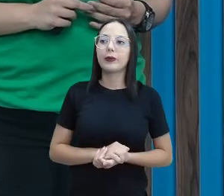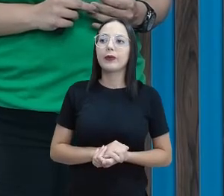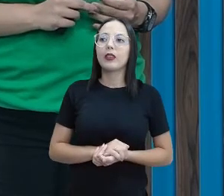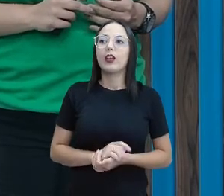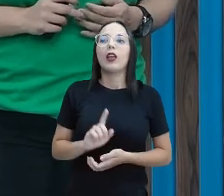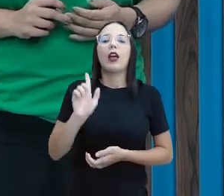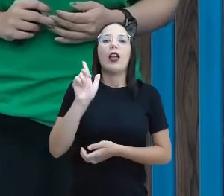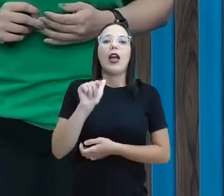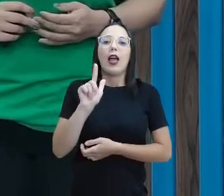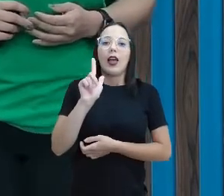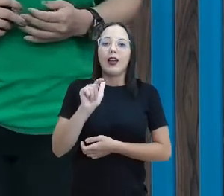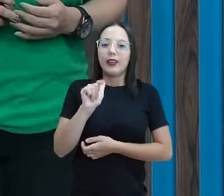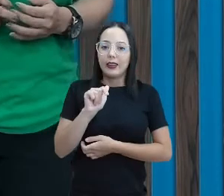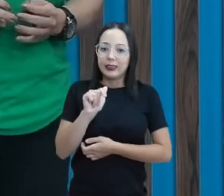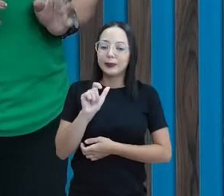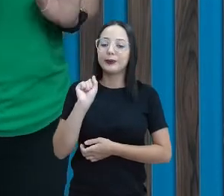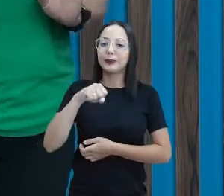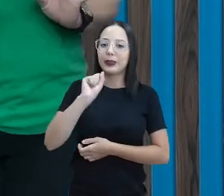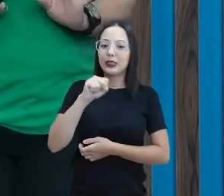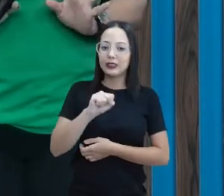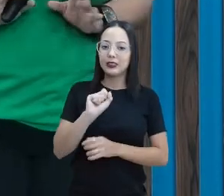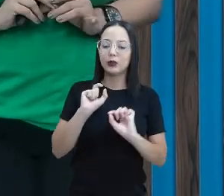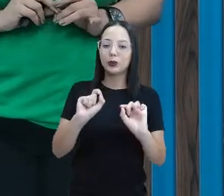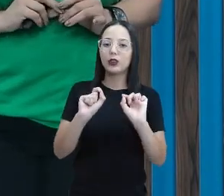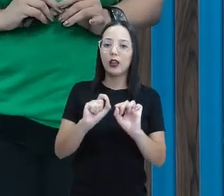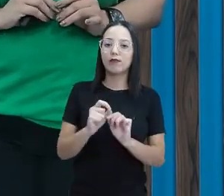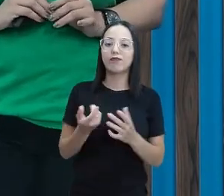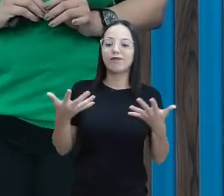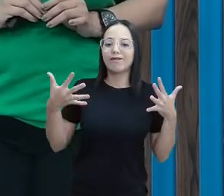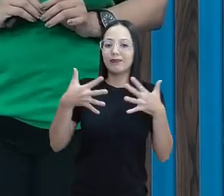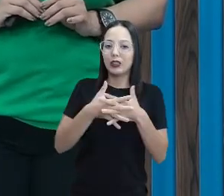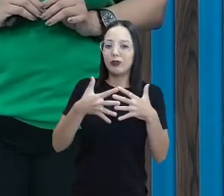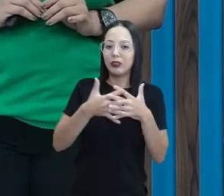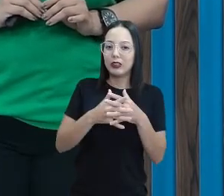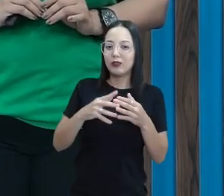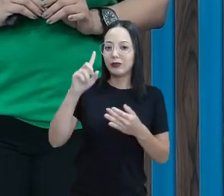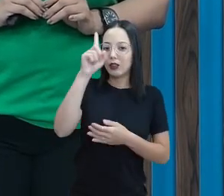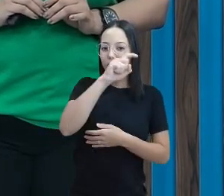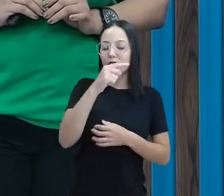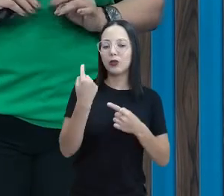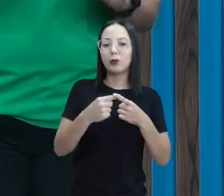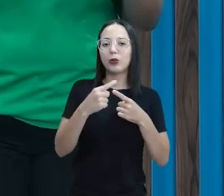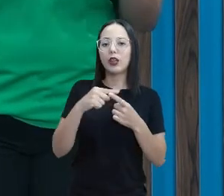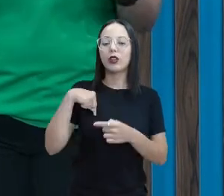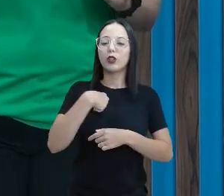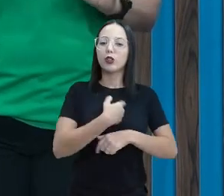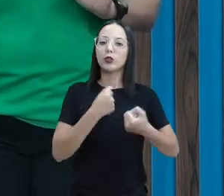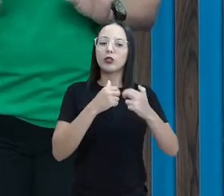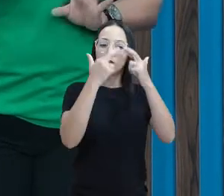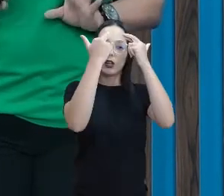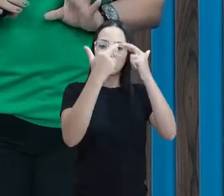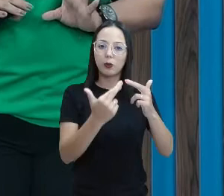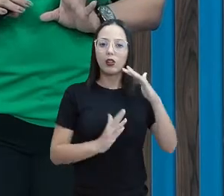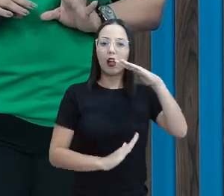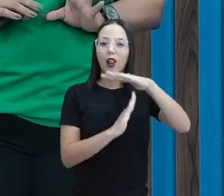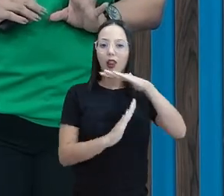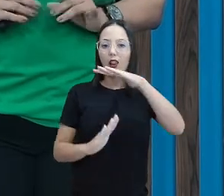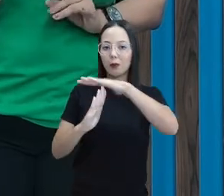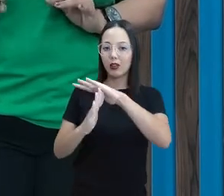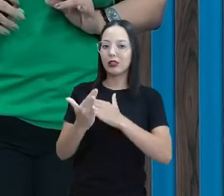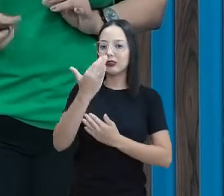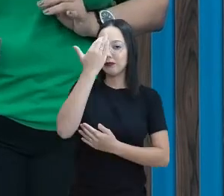é, gente. É uma questão bem complicada, assim, né? Porque a gente tem que respeitar determinados limites, tá